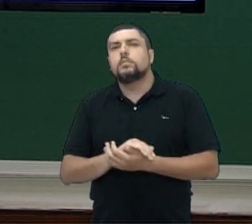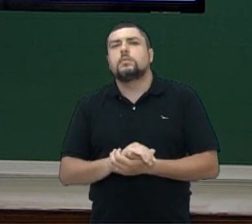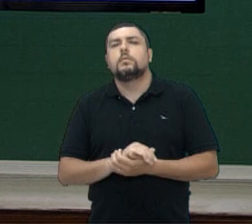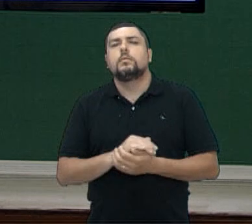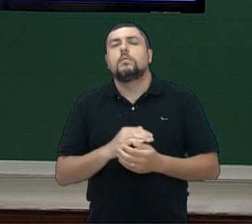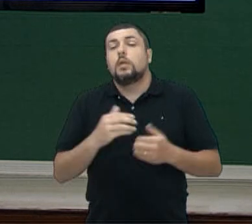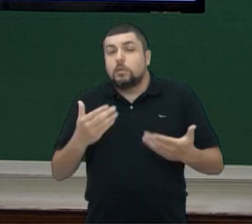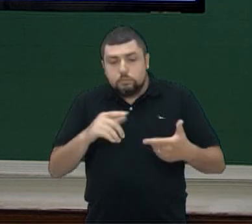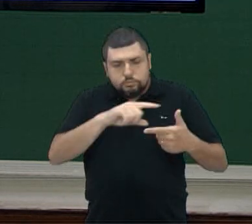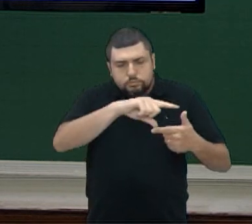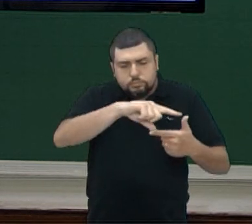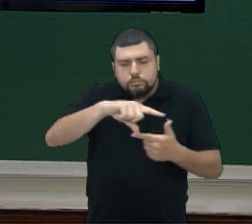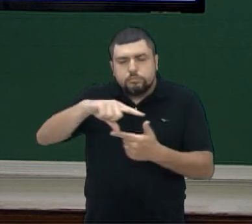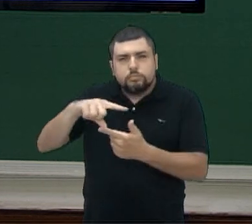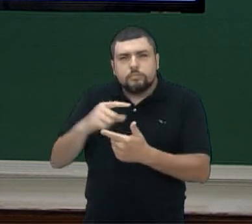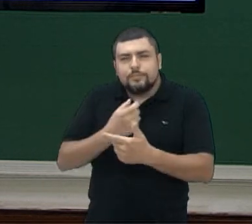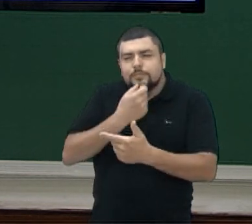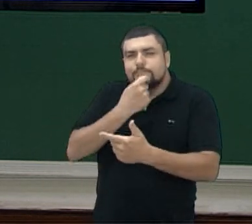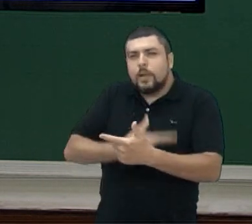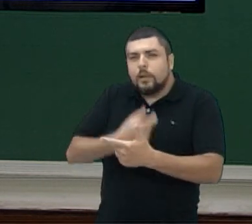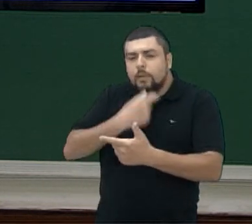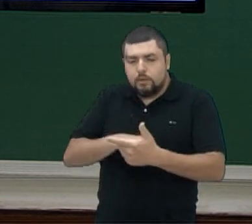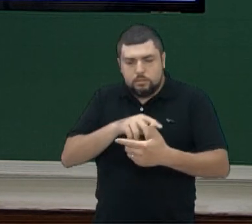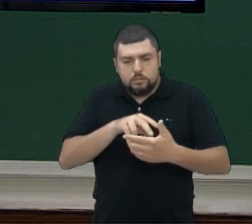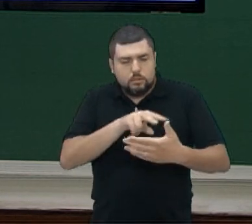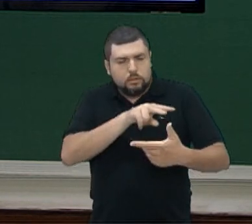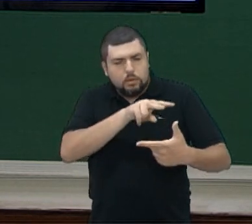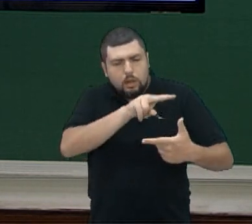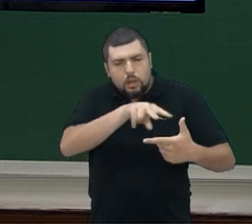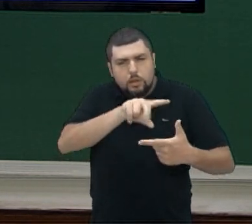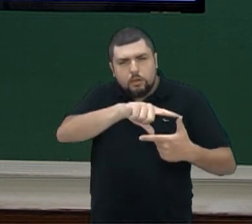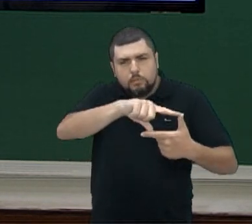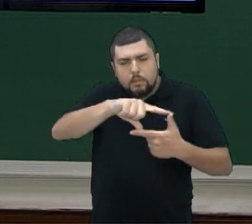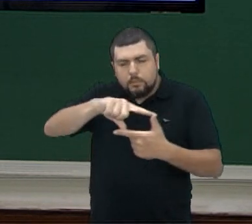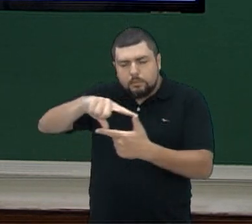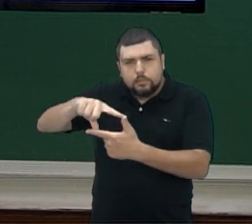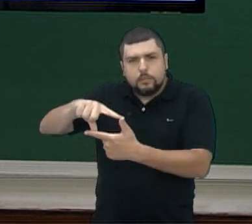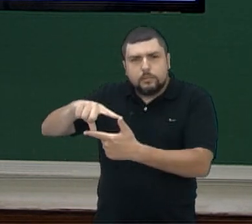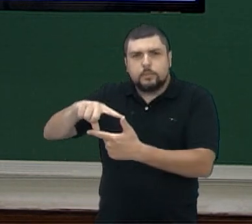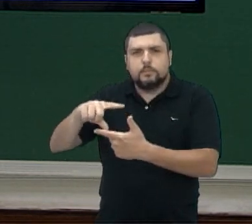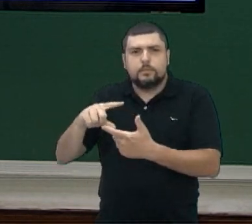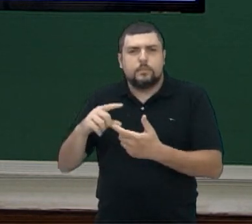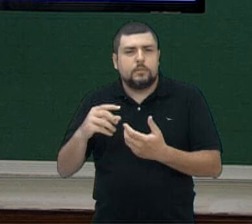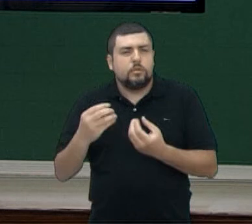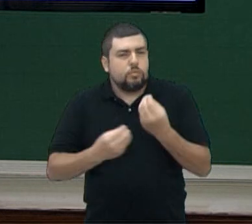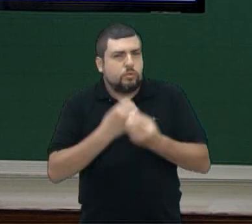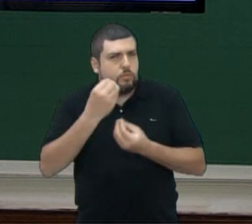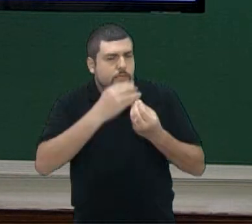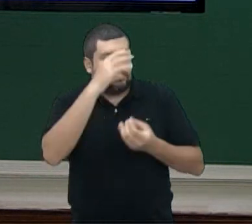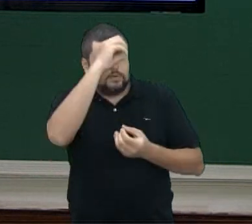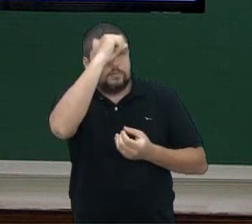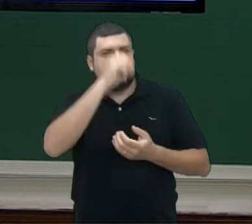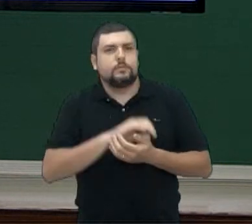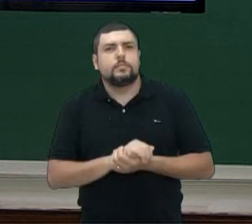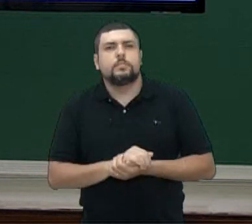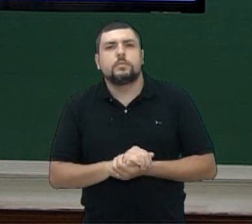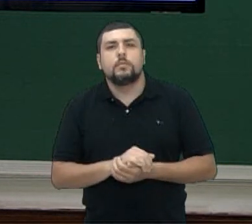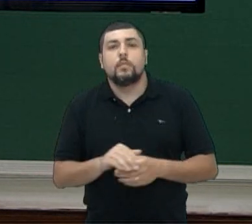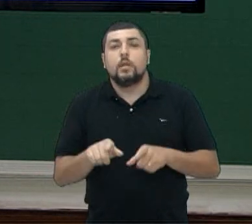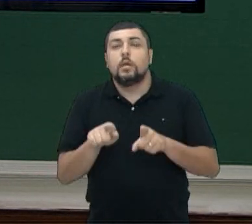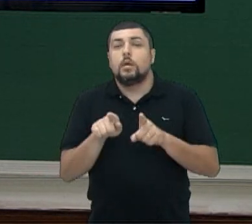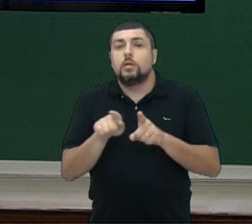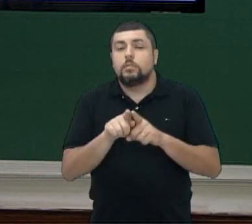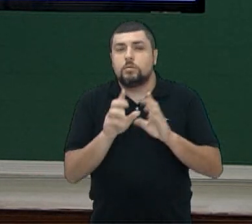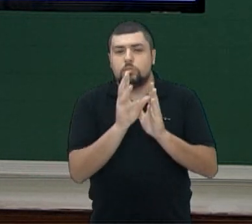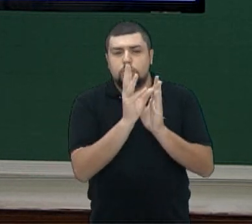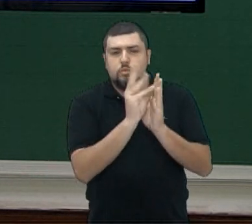onde a nossa aula ela vai girar em torno de algumas tirinhas, tá bom? E a gente vai retomar aqui o conteúdo referente